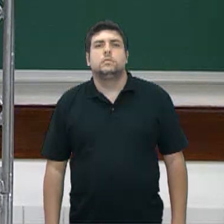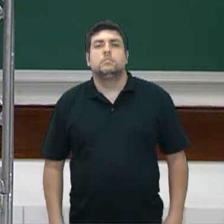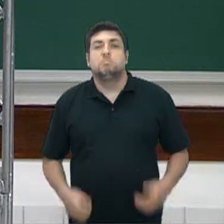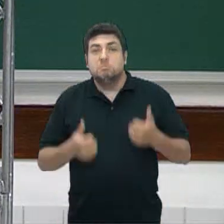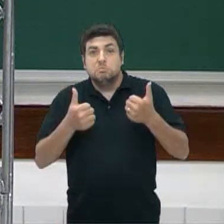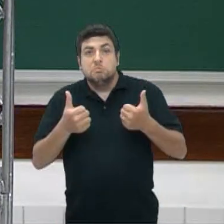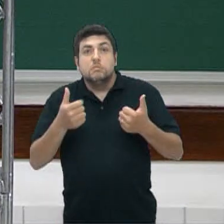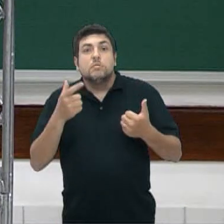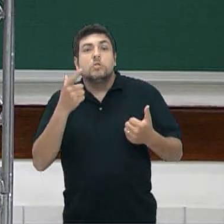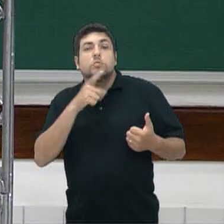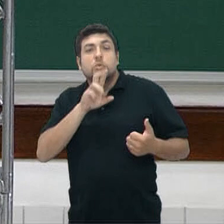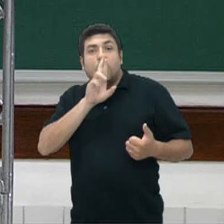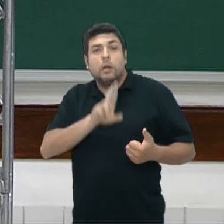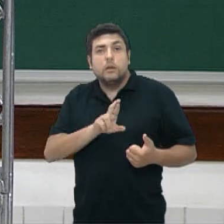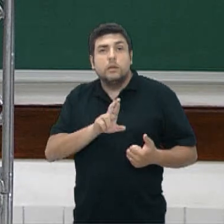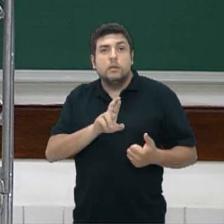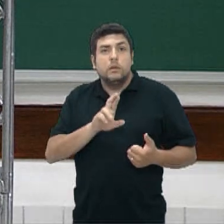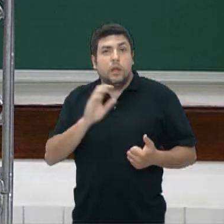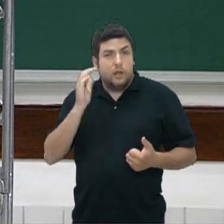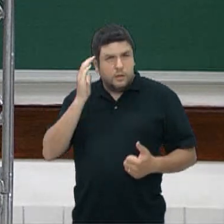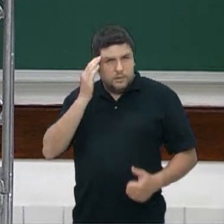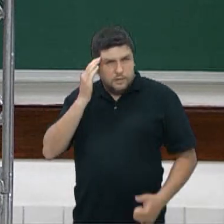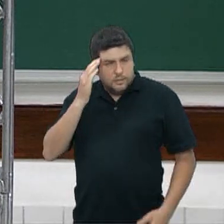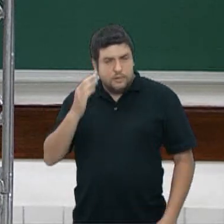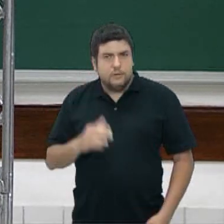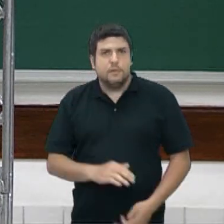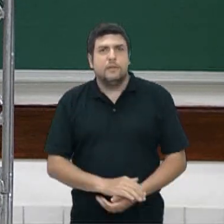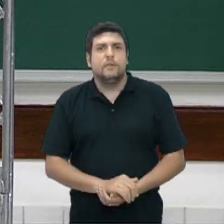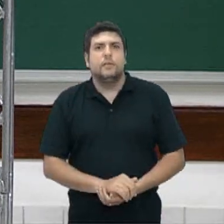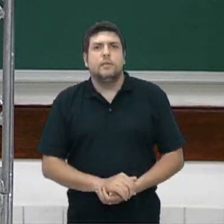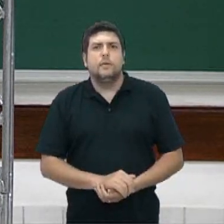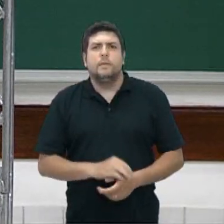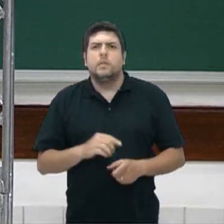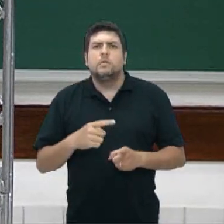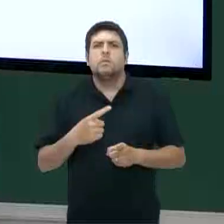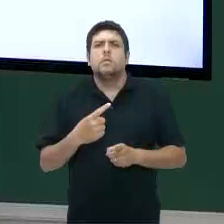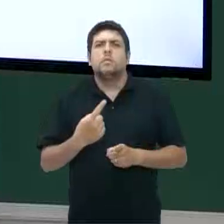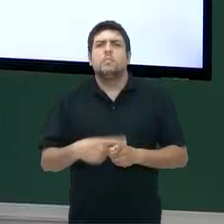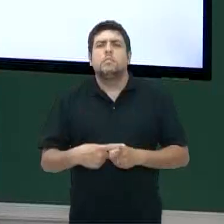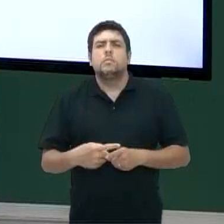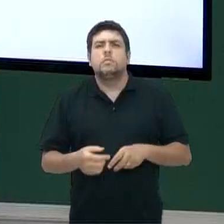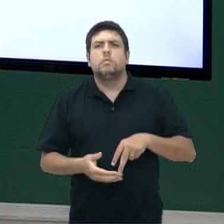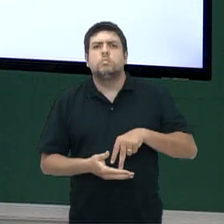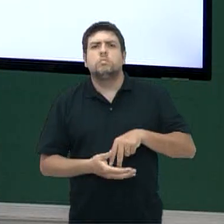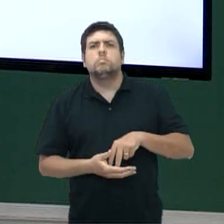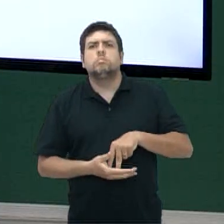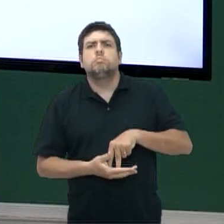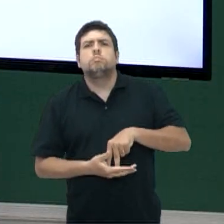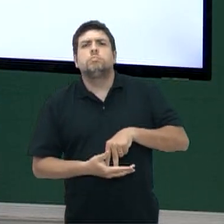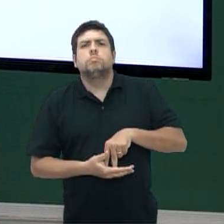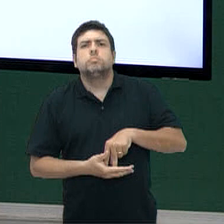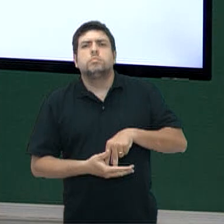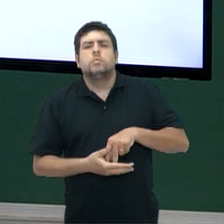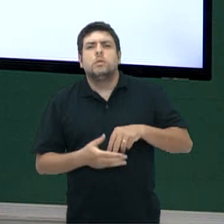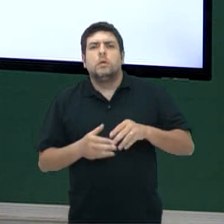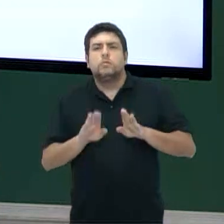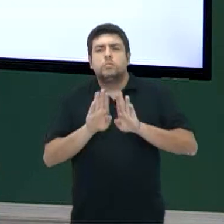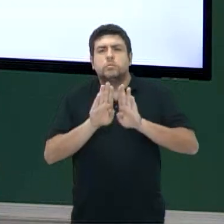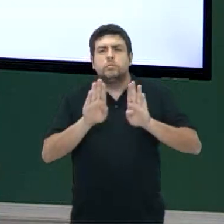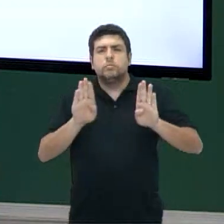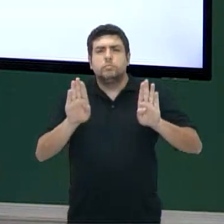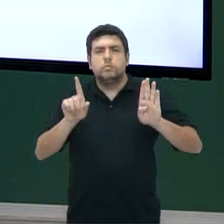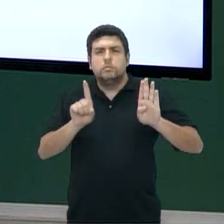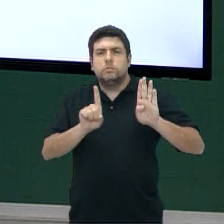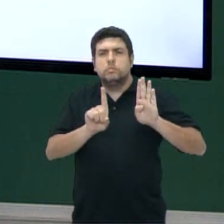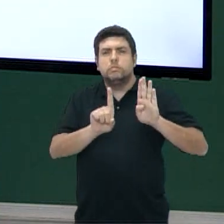aí, gurizada, conseguiram? Entenderam a questão? Por que a gente sente aquele friozinho no estômago quando você entra no elevador,